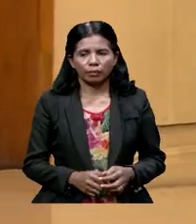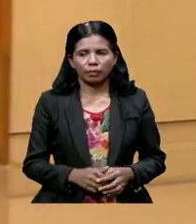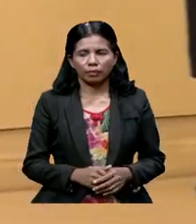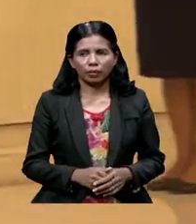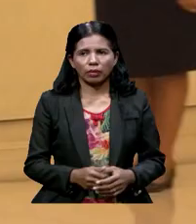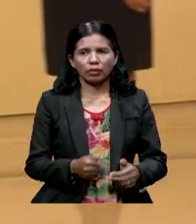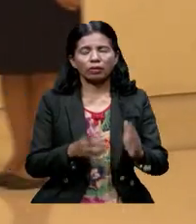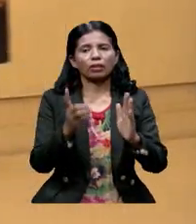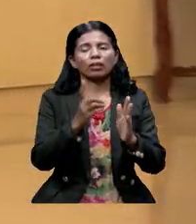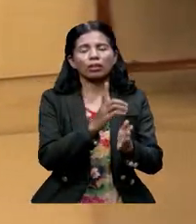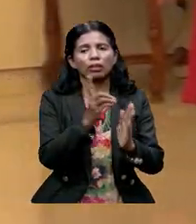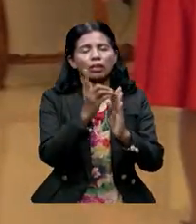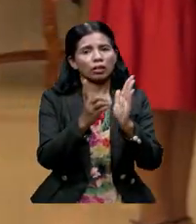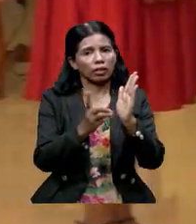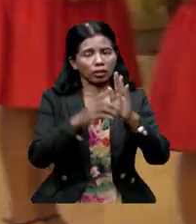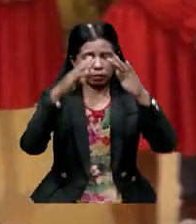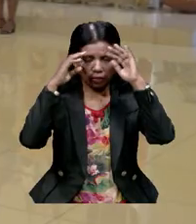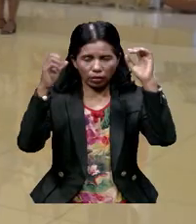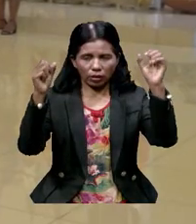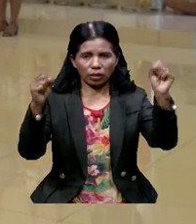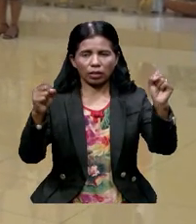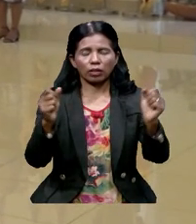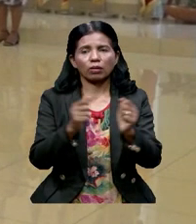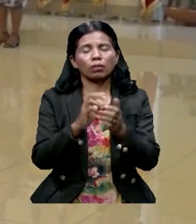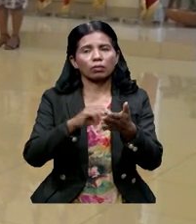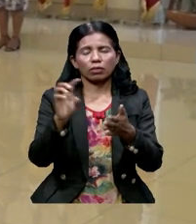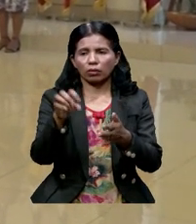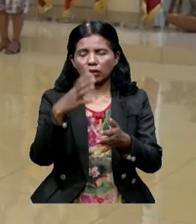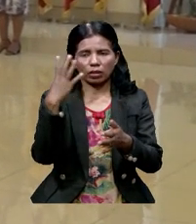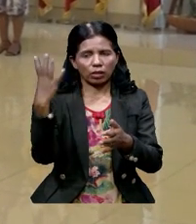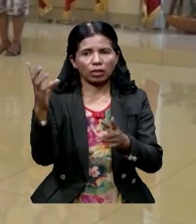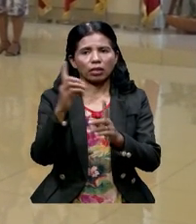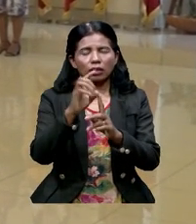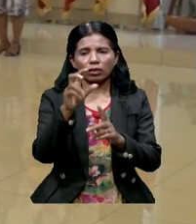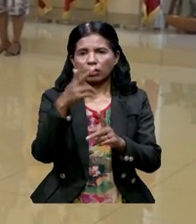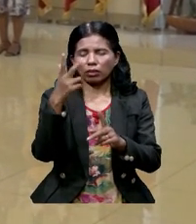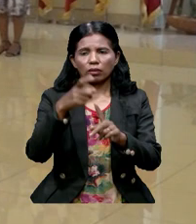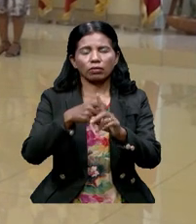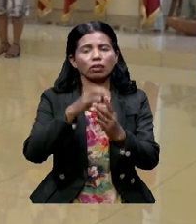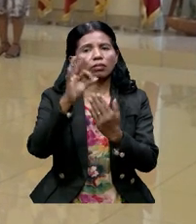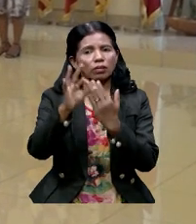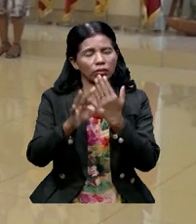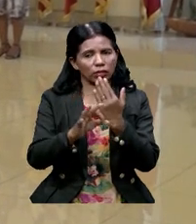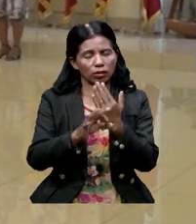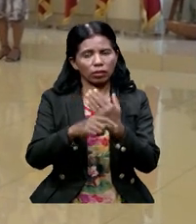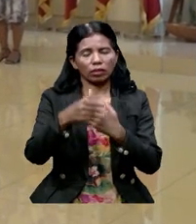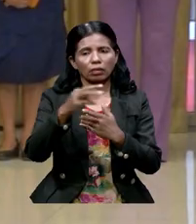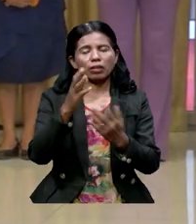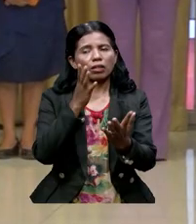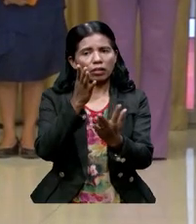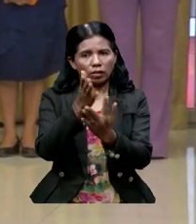Tu decreto Presidente da Republika número 61 tinha rehun lura resenhat, loron san resentolo fulan fevereiro nebe ziemena